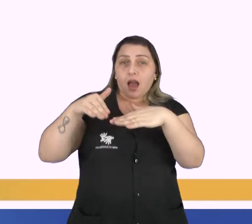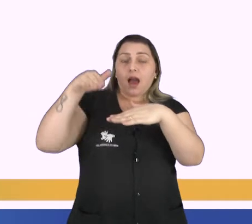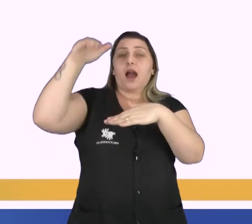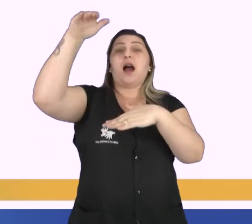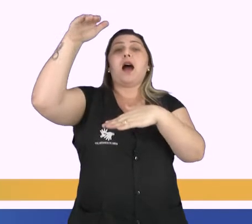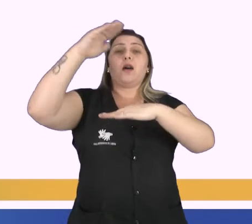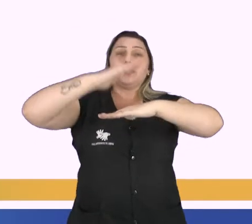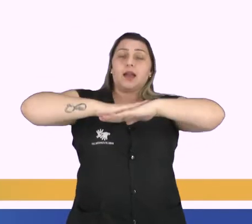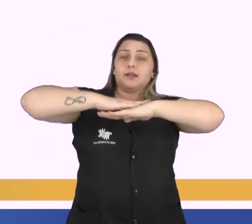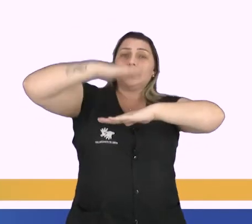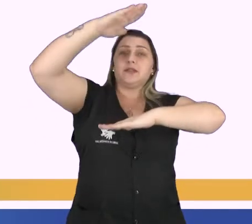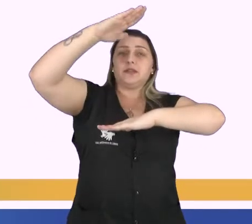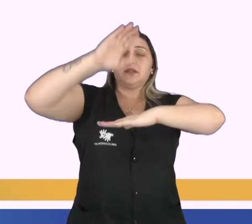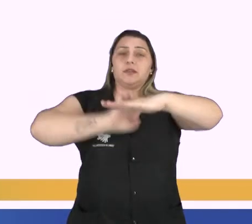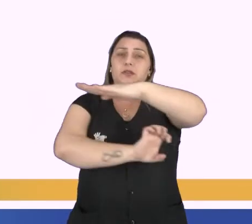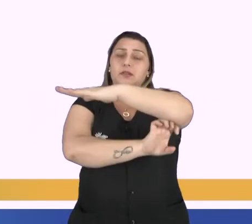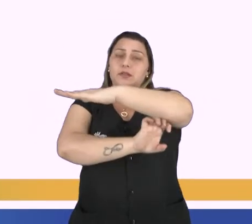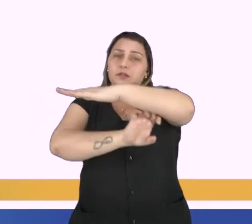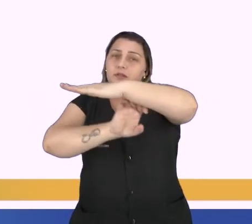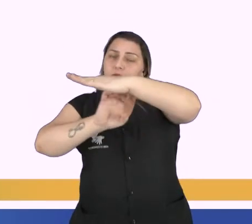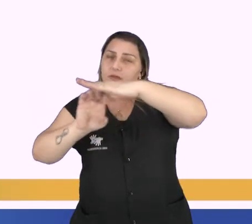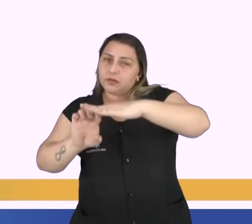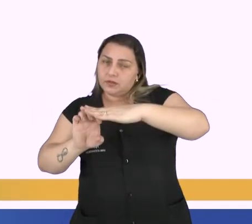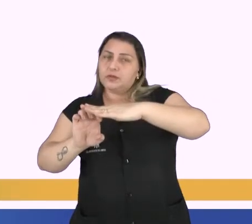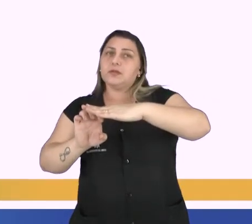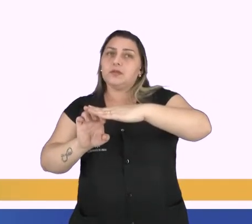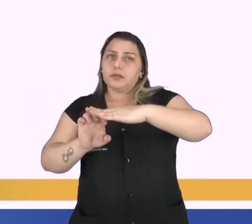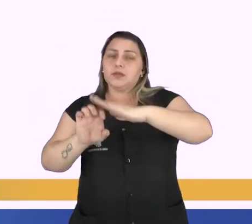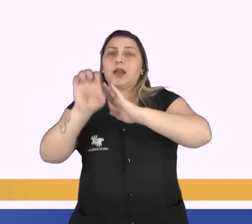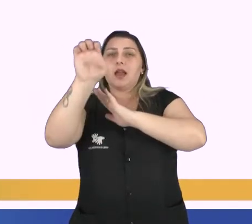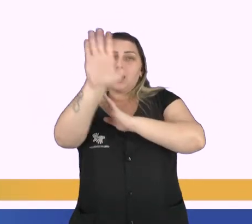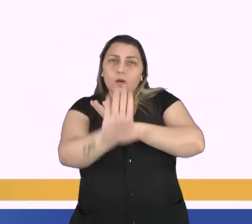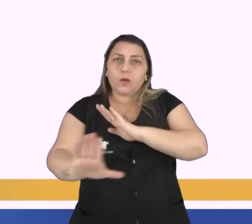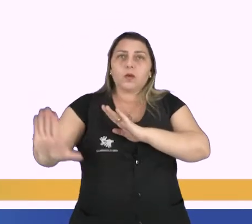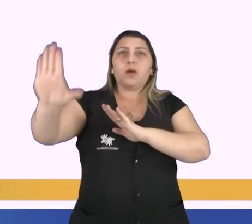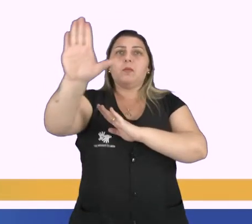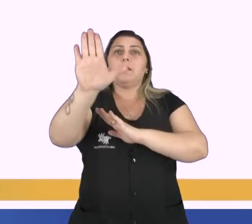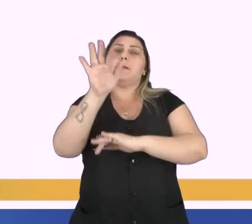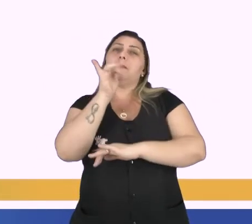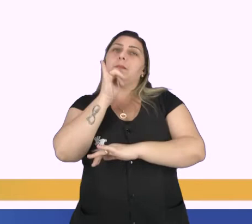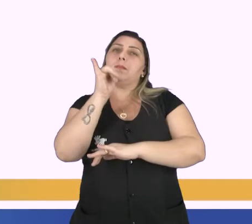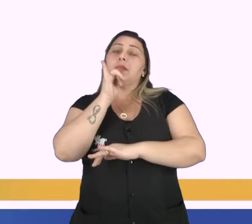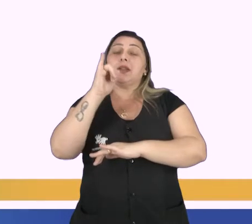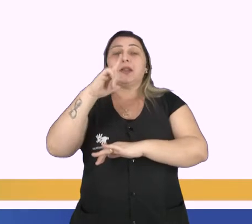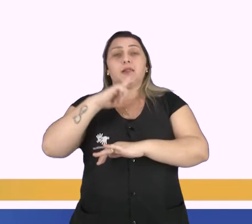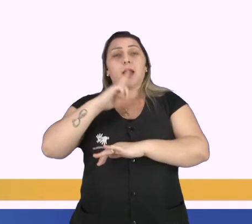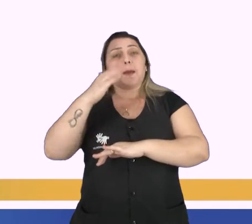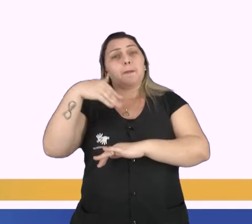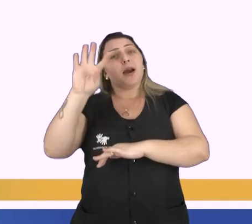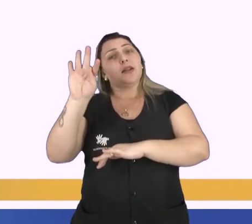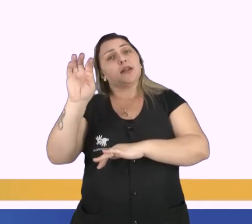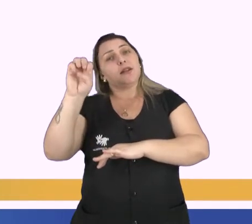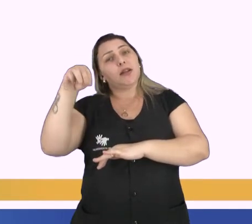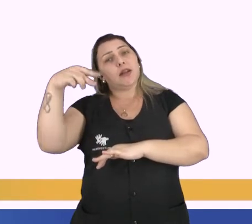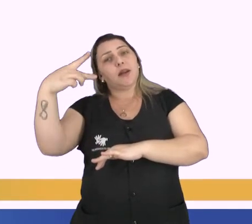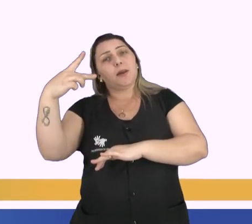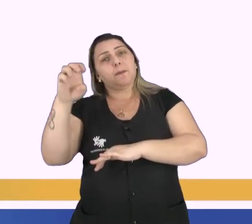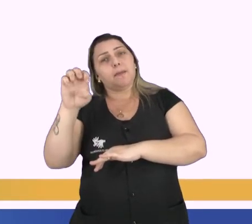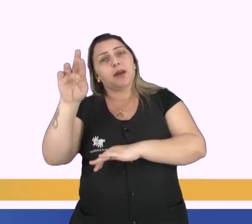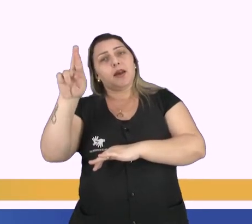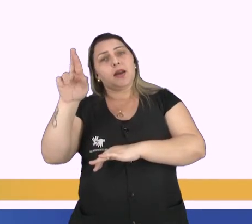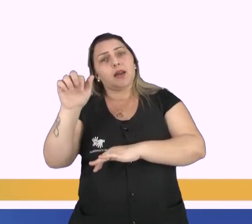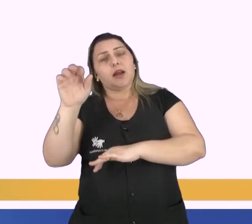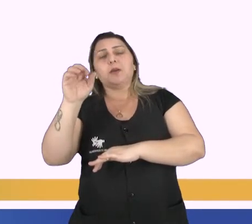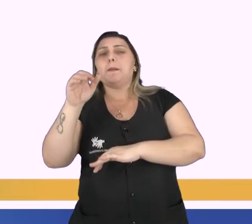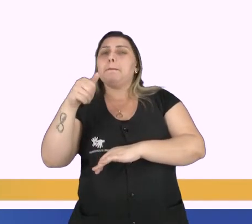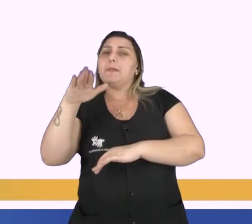né, que são aqueles países mais próximos dos trópicos, ali Europa, por exemplo, tem climas mais temperados, mais frios. Em